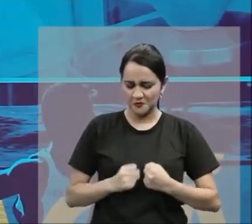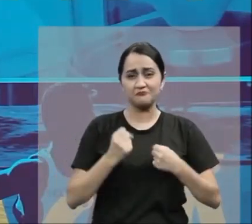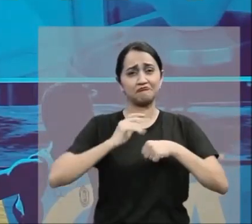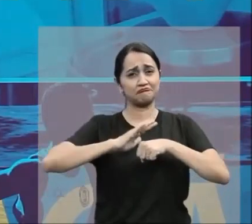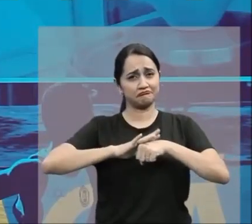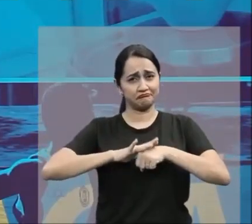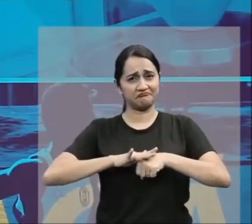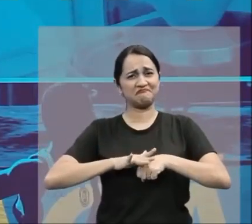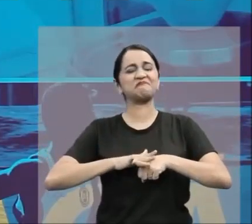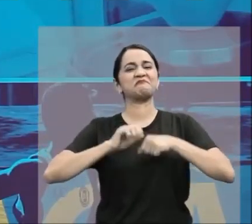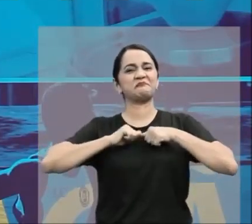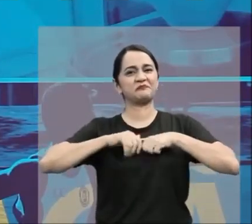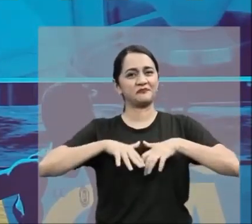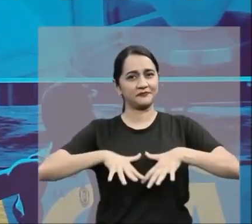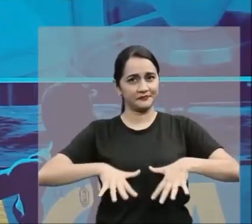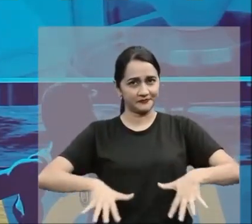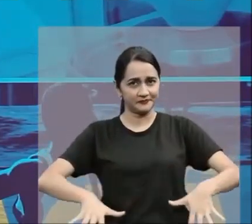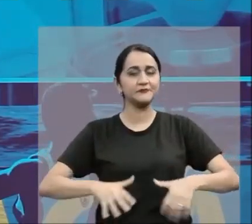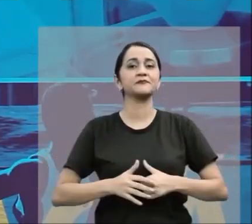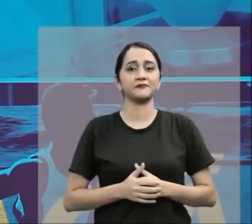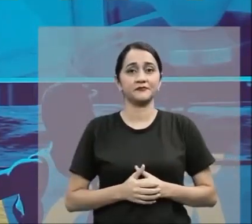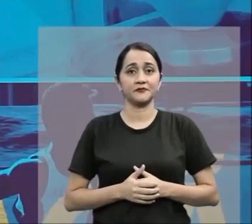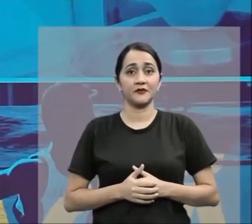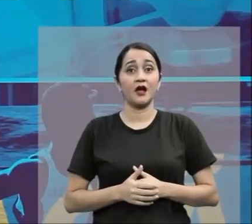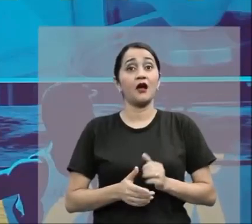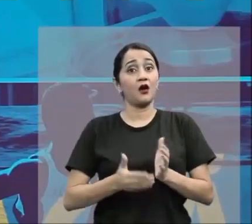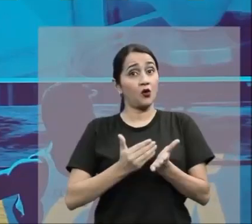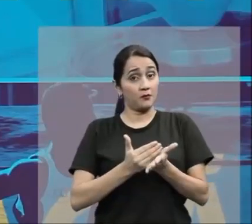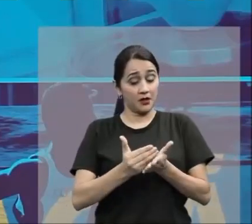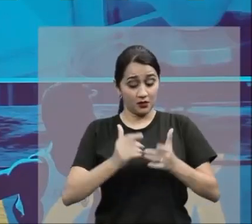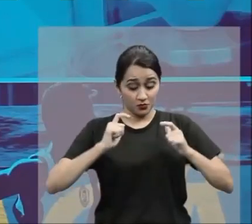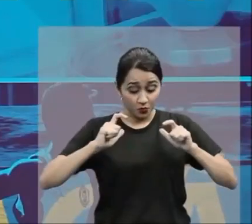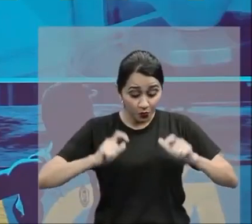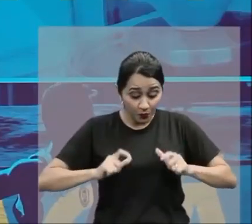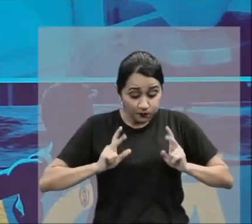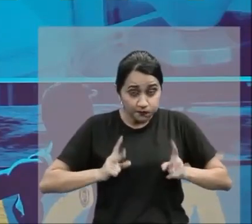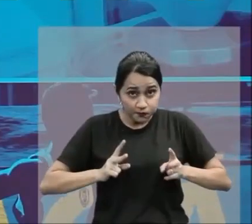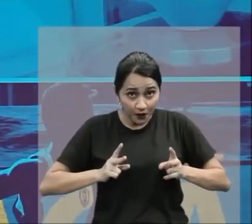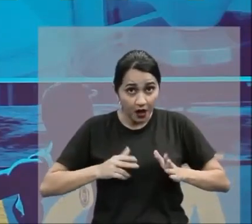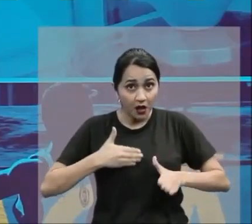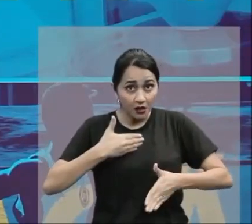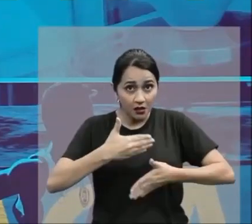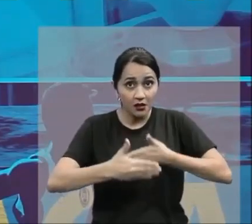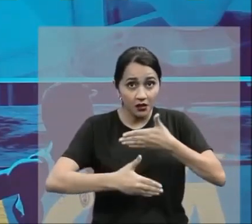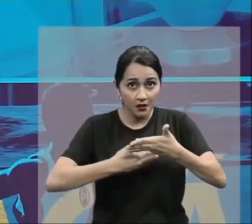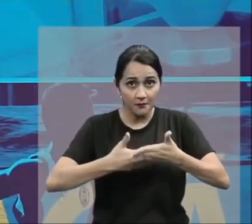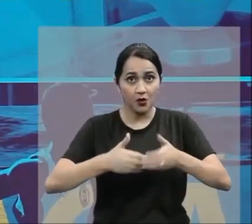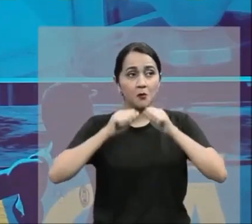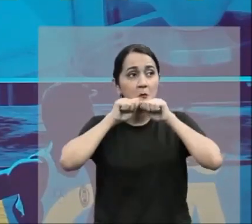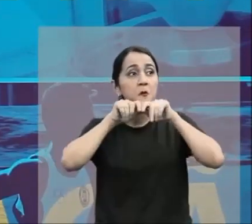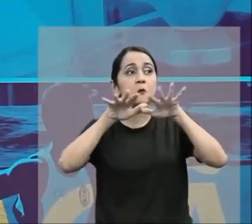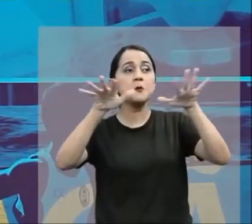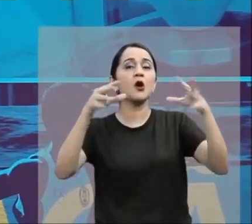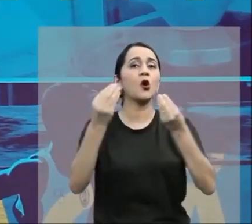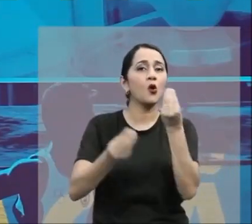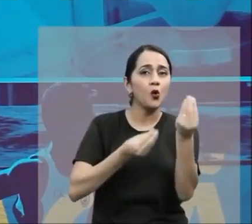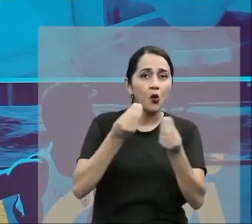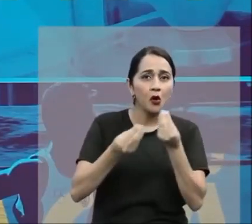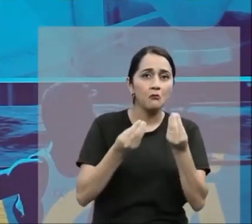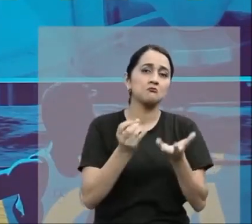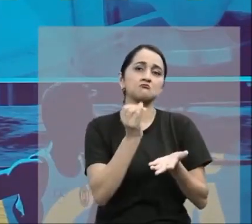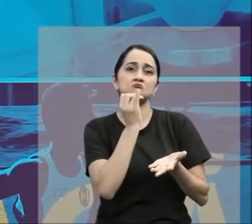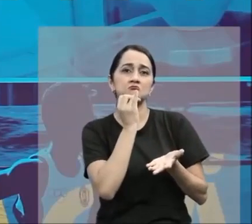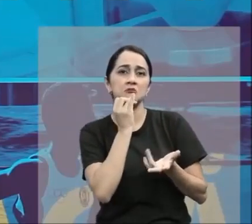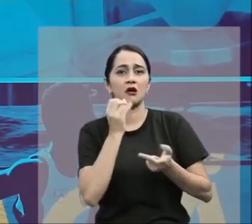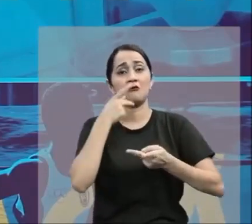né? Essa infecção inicialmente localizada, elas realmente podem, os vírus podem